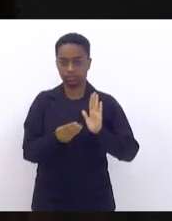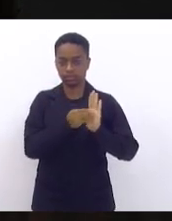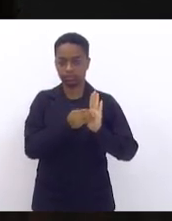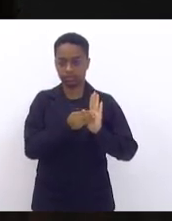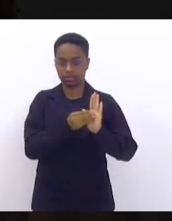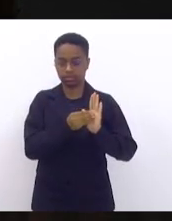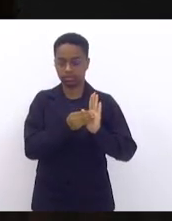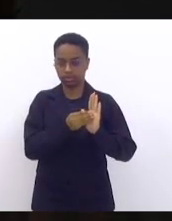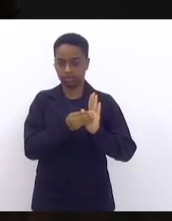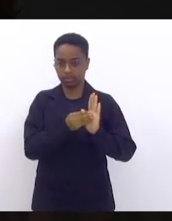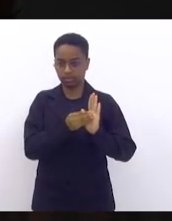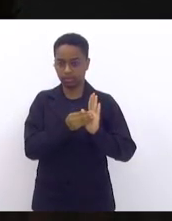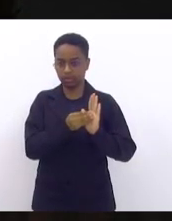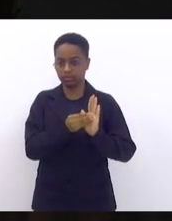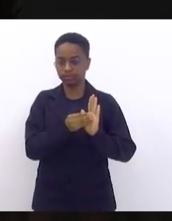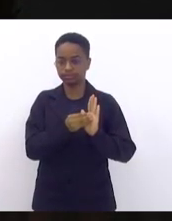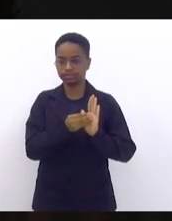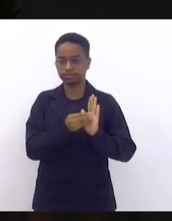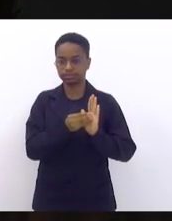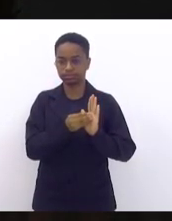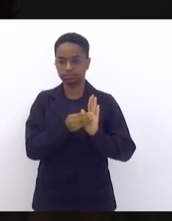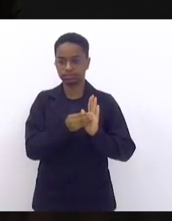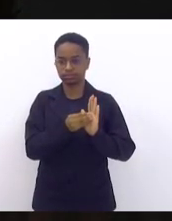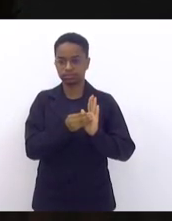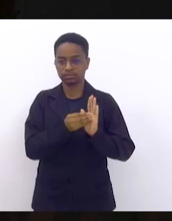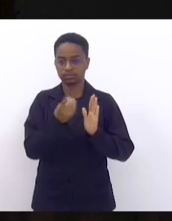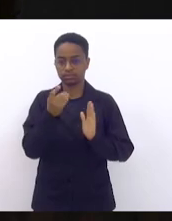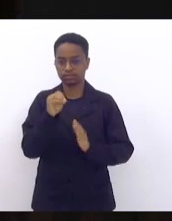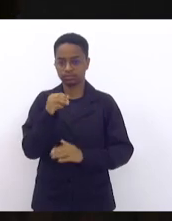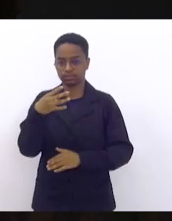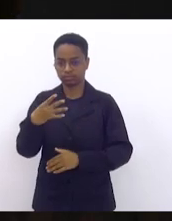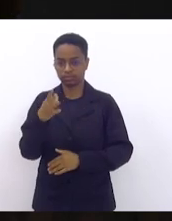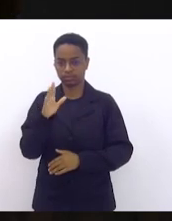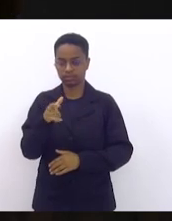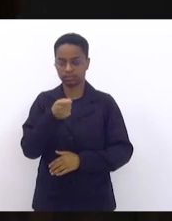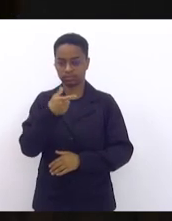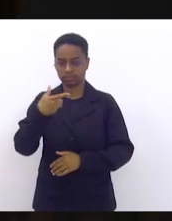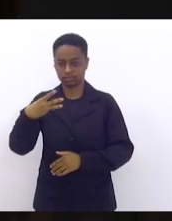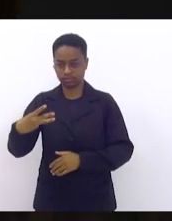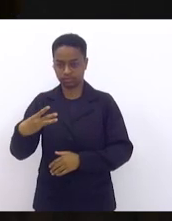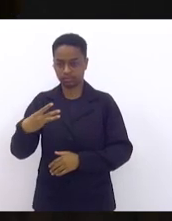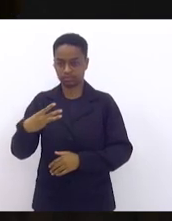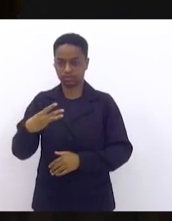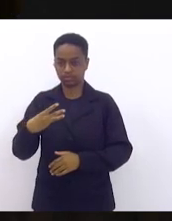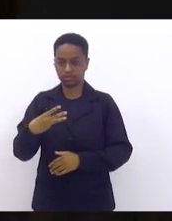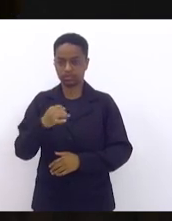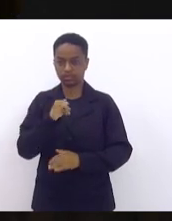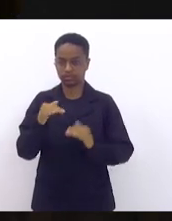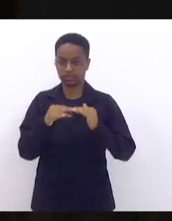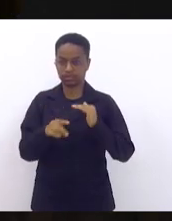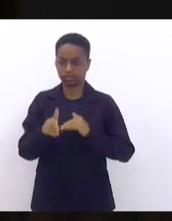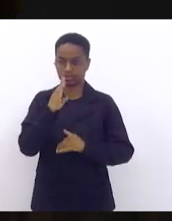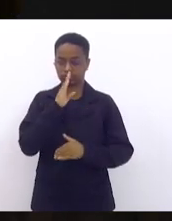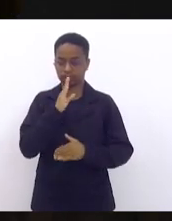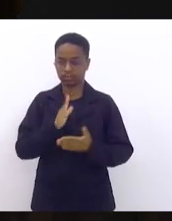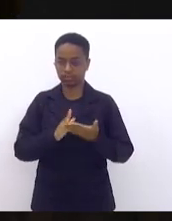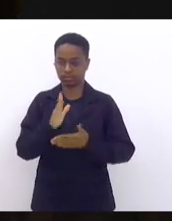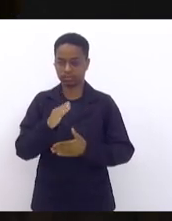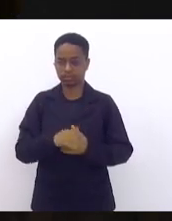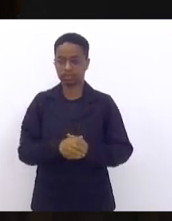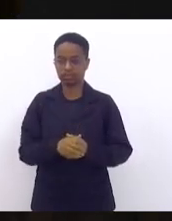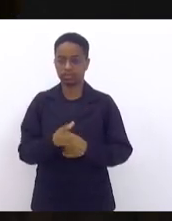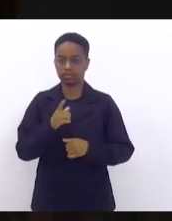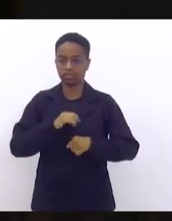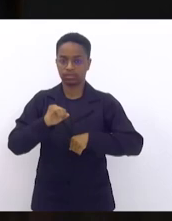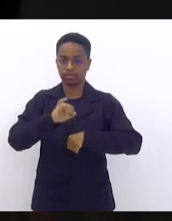os seguintes requerimentos de inclusão: o 104 de 23, da deputada Franciane Mota. Senhores que aprovam, permaneçam como estão, aprovados. Há sobre a